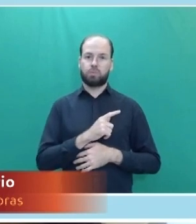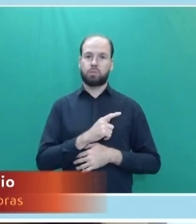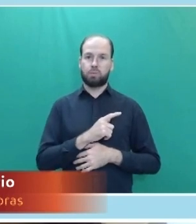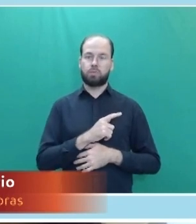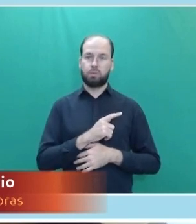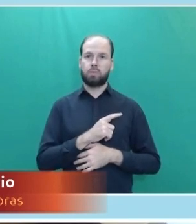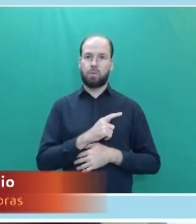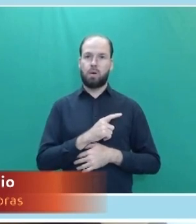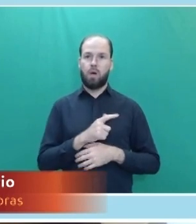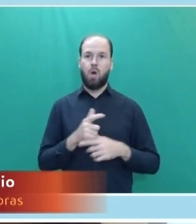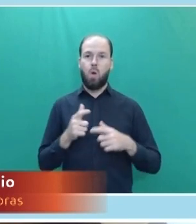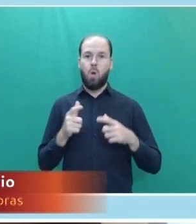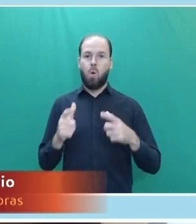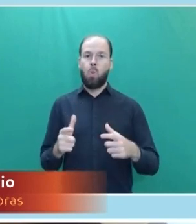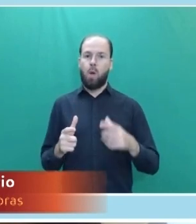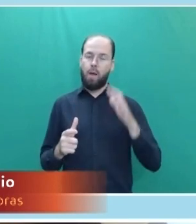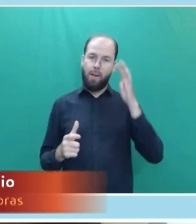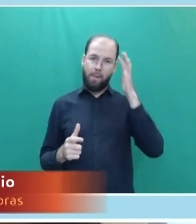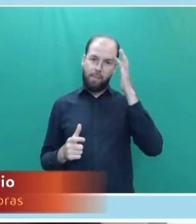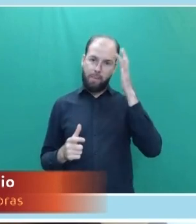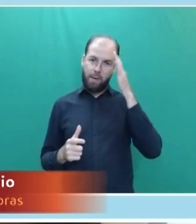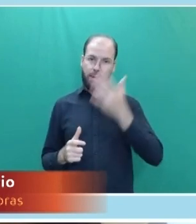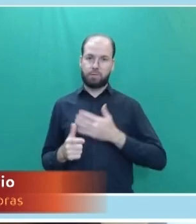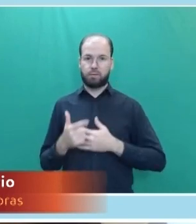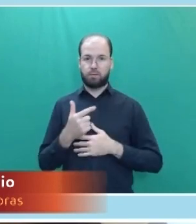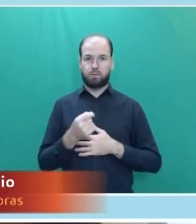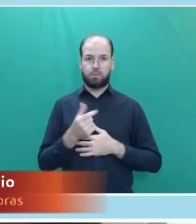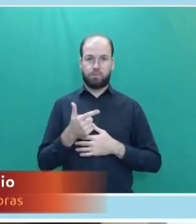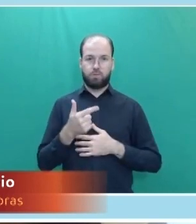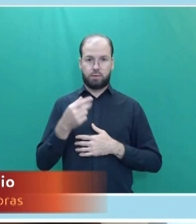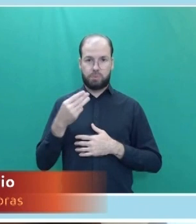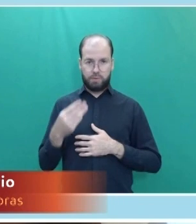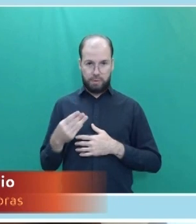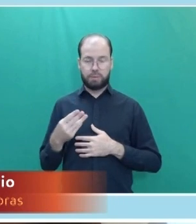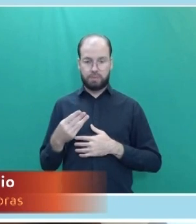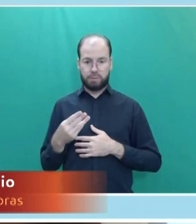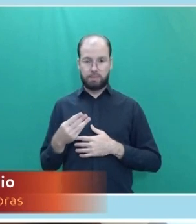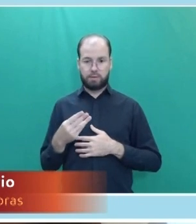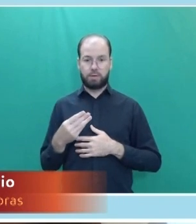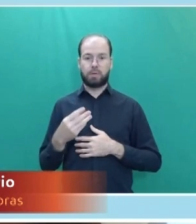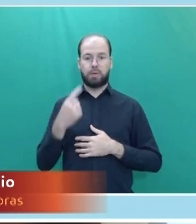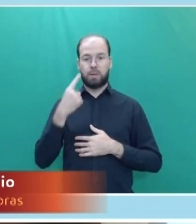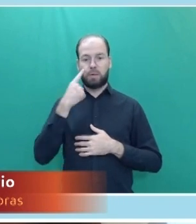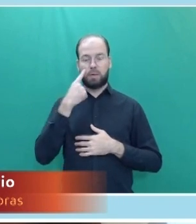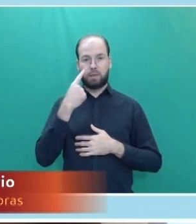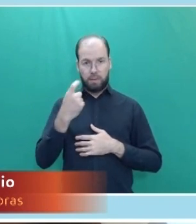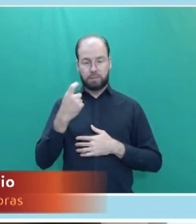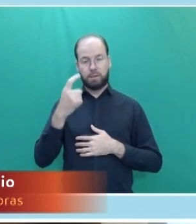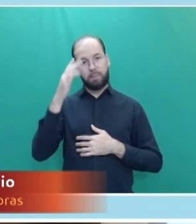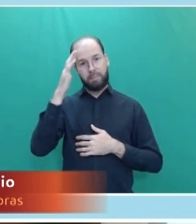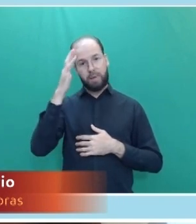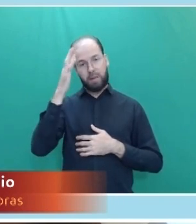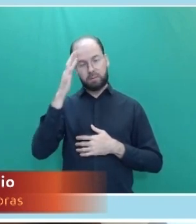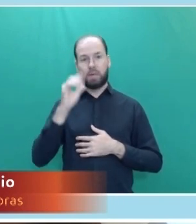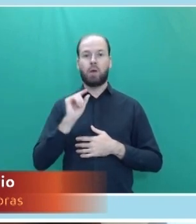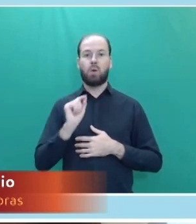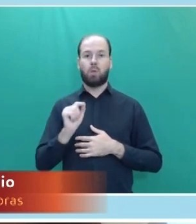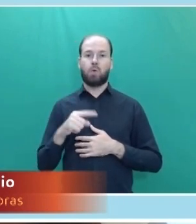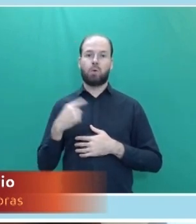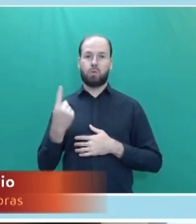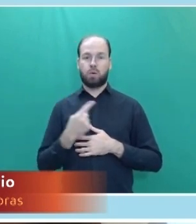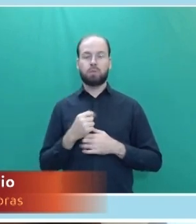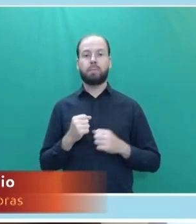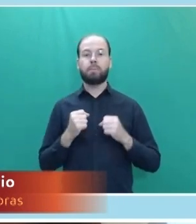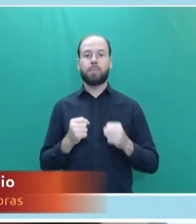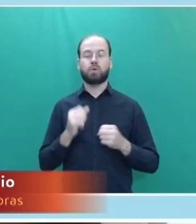tem um lugar aí a se pensar, né? 2023. É interessante pensar que a gente possa